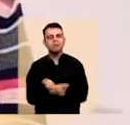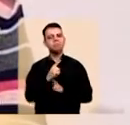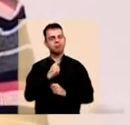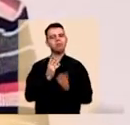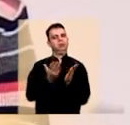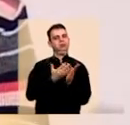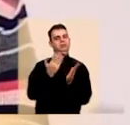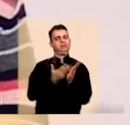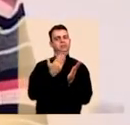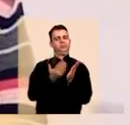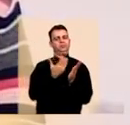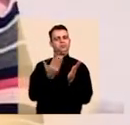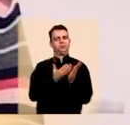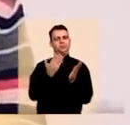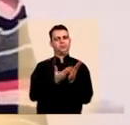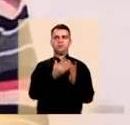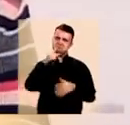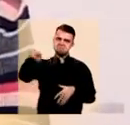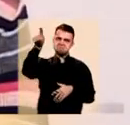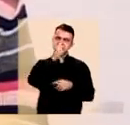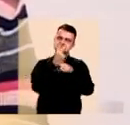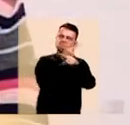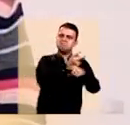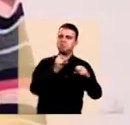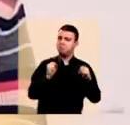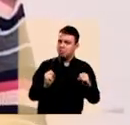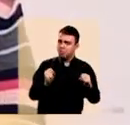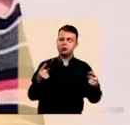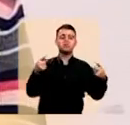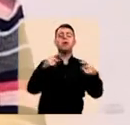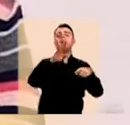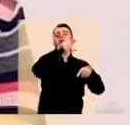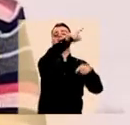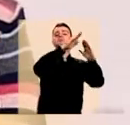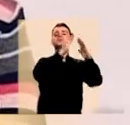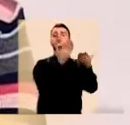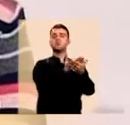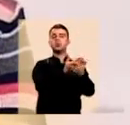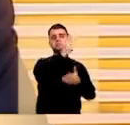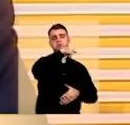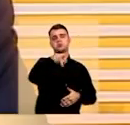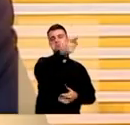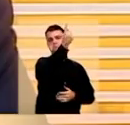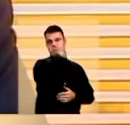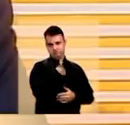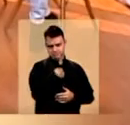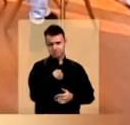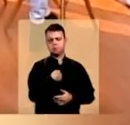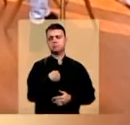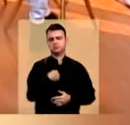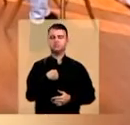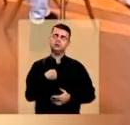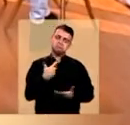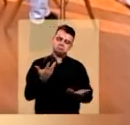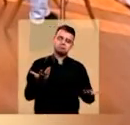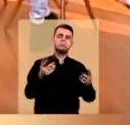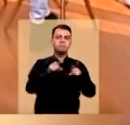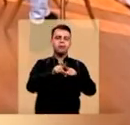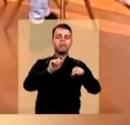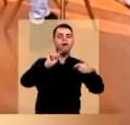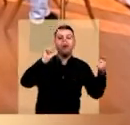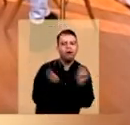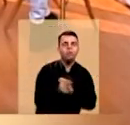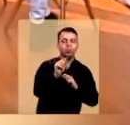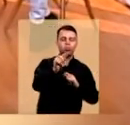né? Então, eles saem muito também para a leitura que é indicado pela escola. Ah, bacana. E também estão sendo adaptados